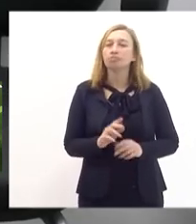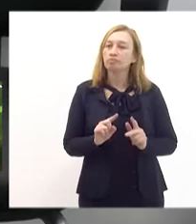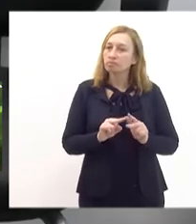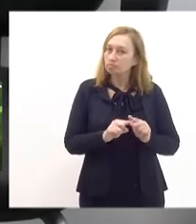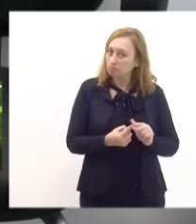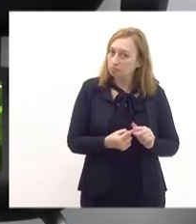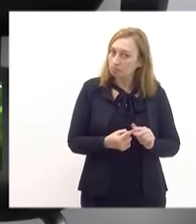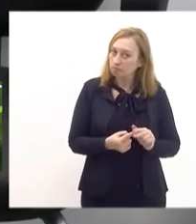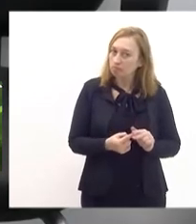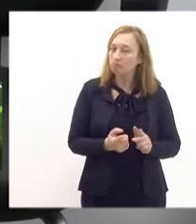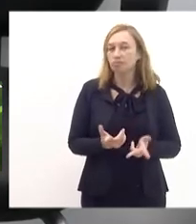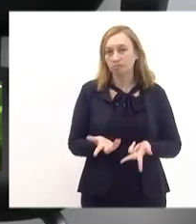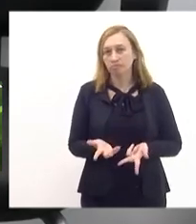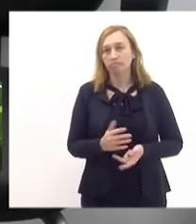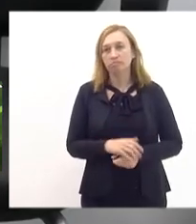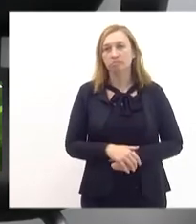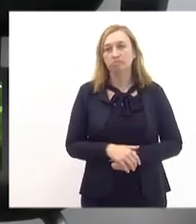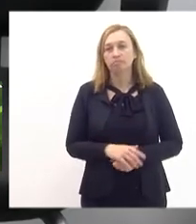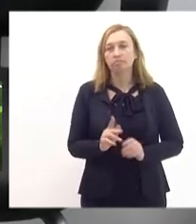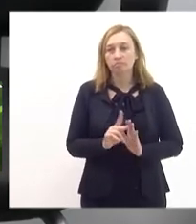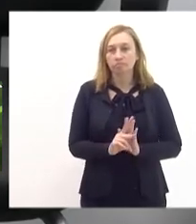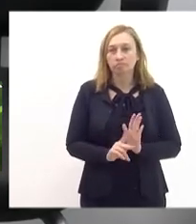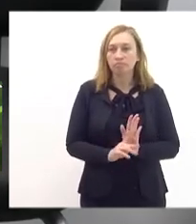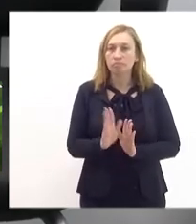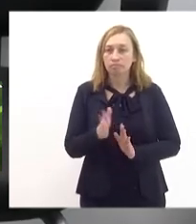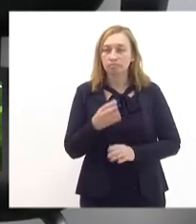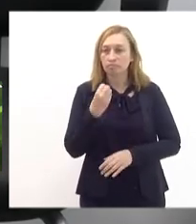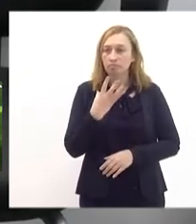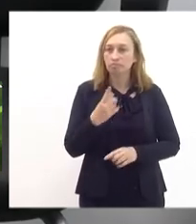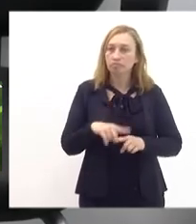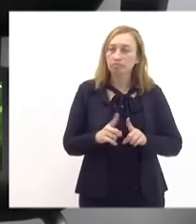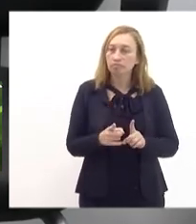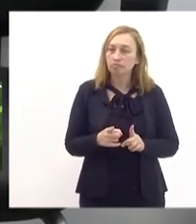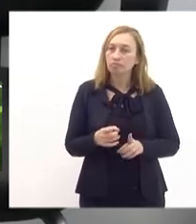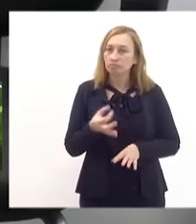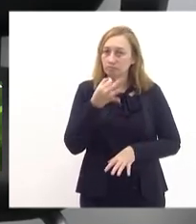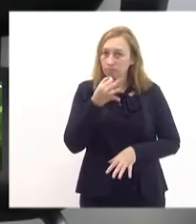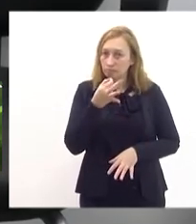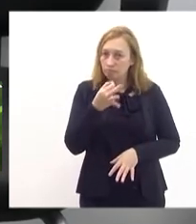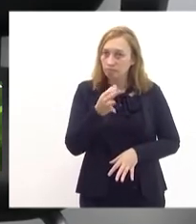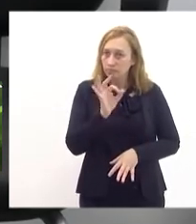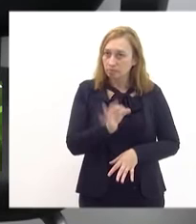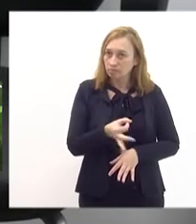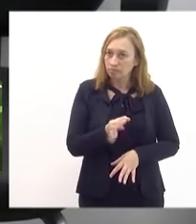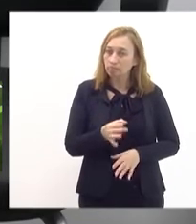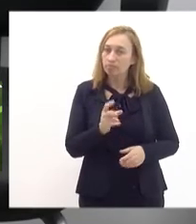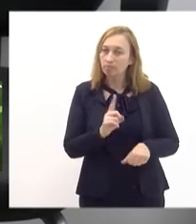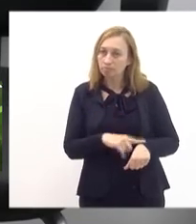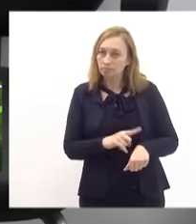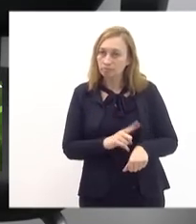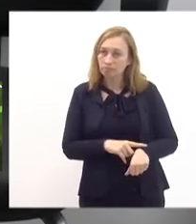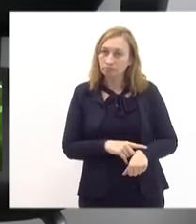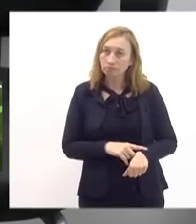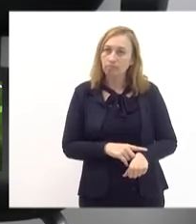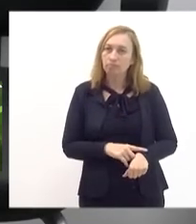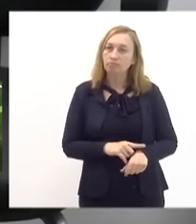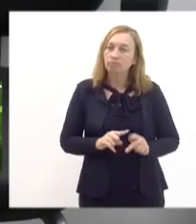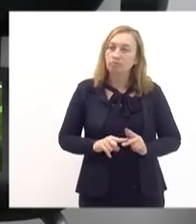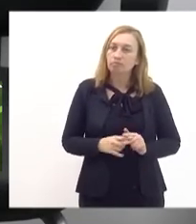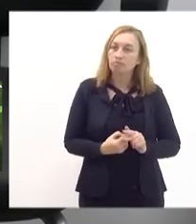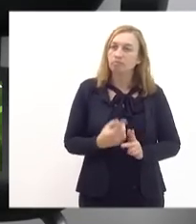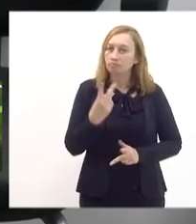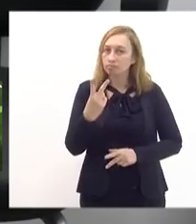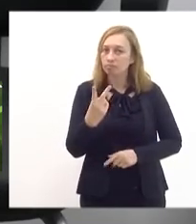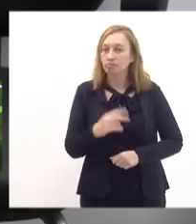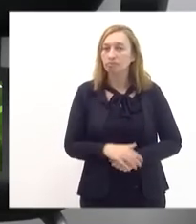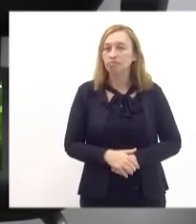modificados, né? Não aperfeiçoados, porque o projeto já está bom, mas a nossa sugestão, pelo menos nesse momento, né, de alteração de dois